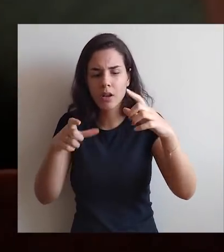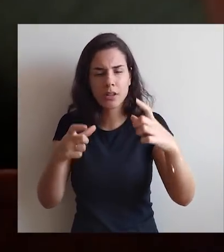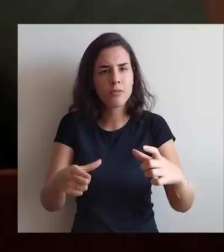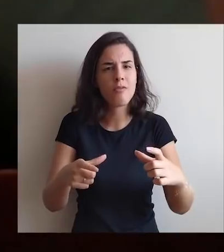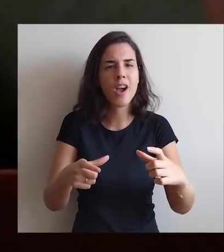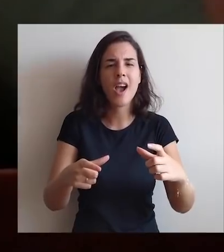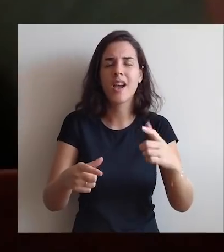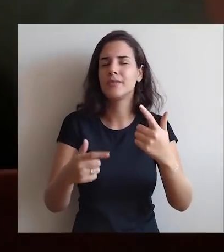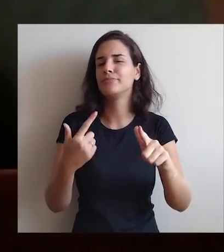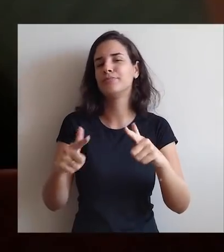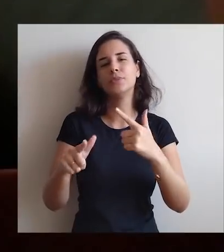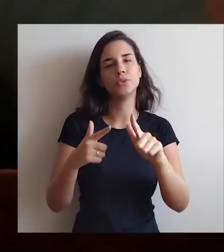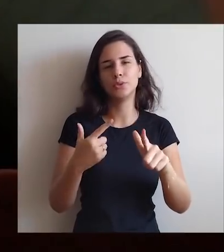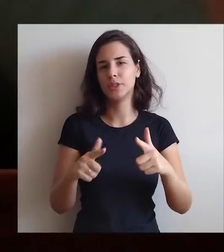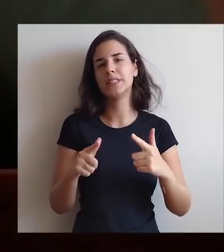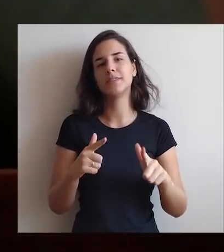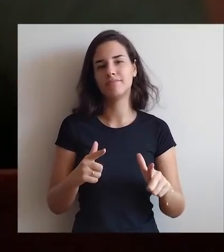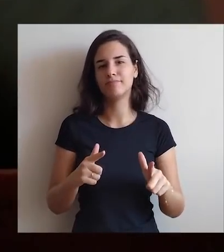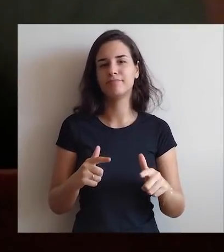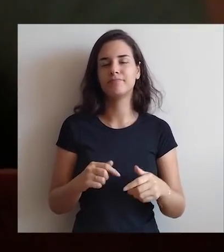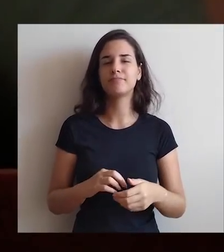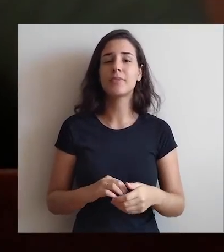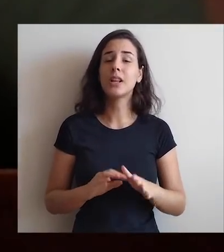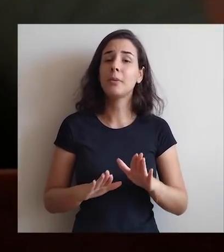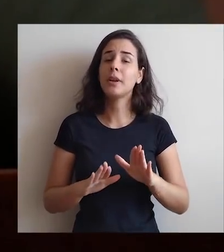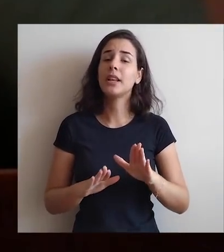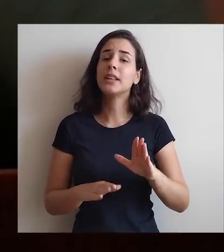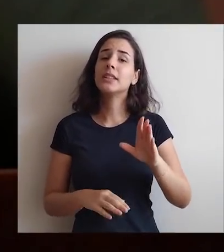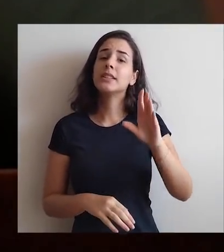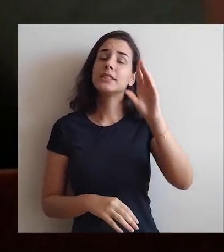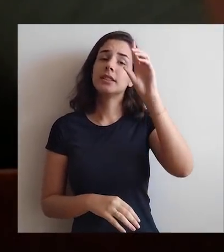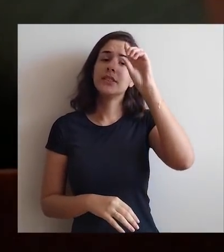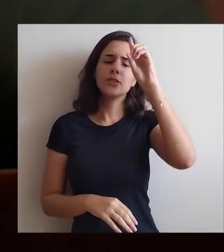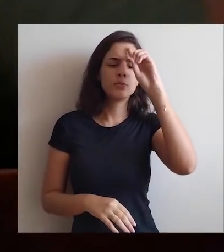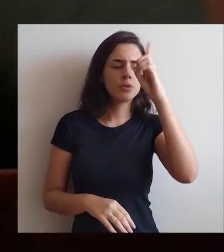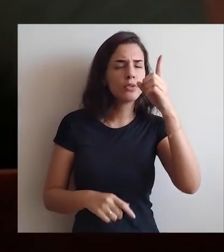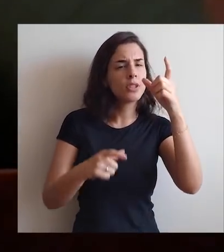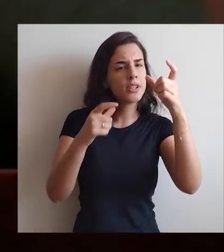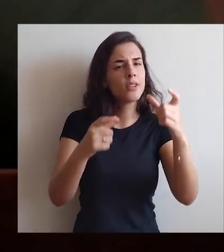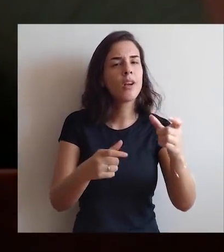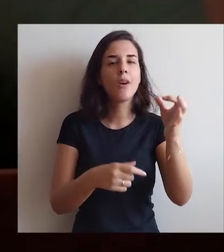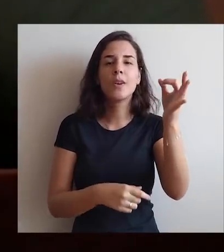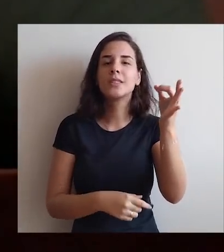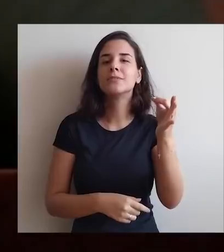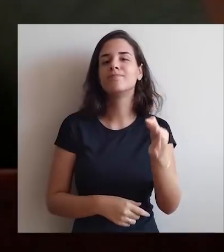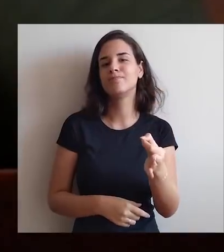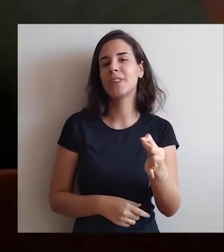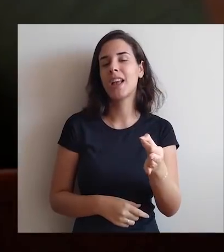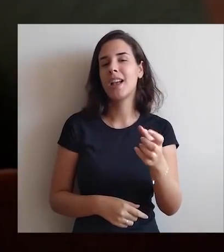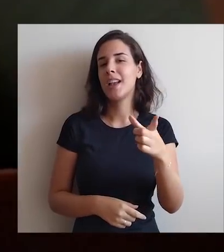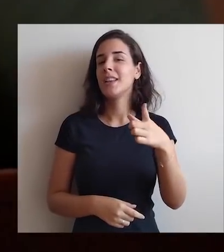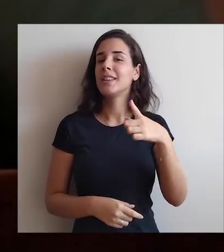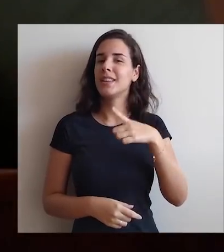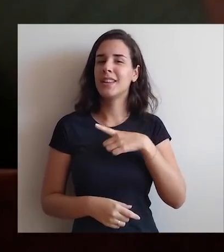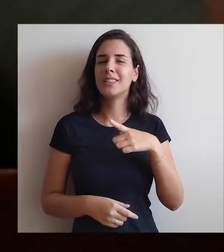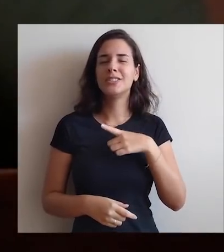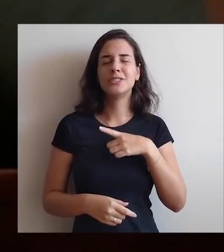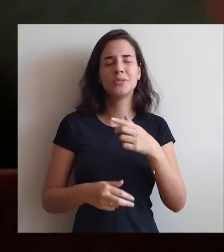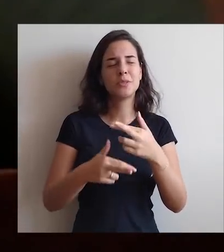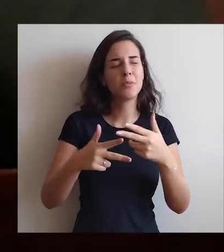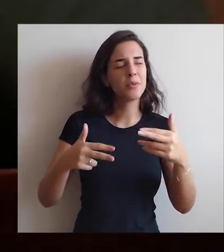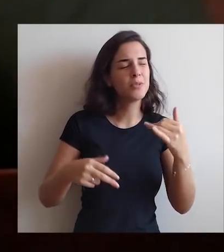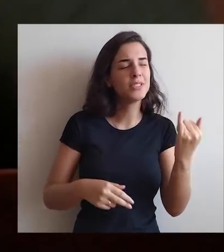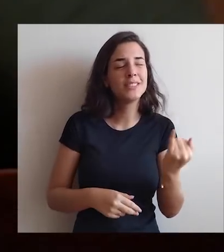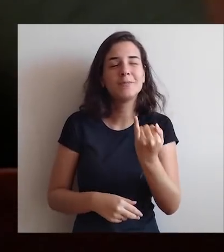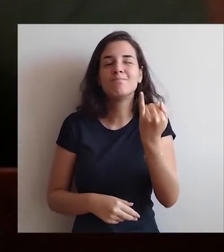com aviões, bombas e etc, etc. Mas Deus me levou naquele lugar com a certeza que Ele